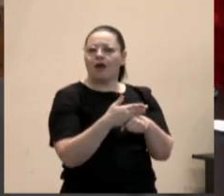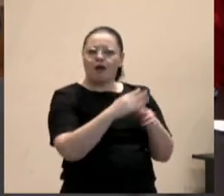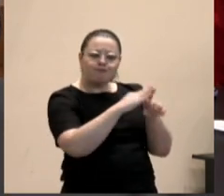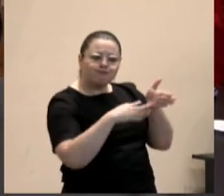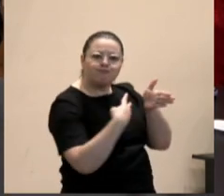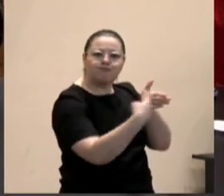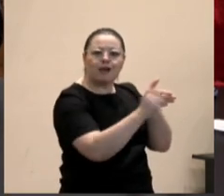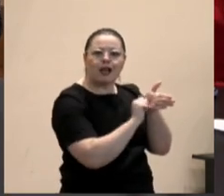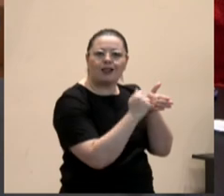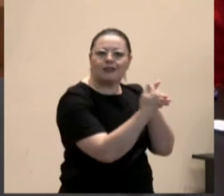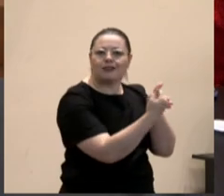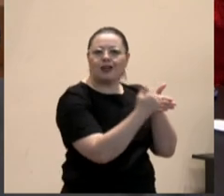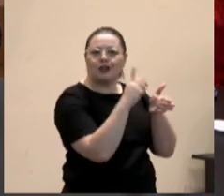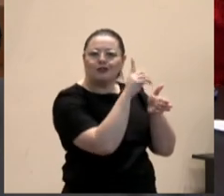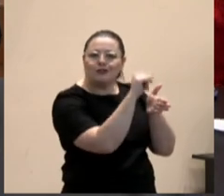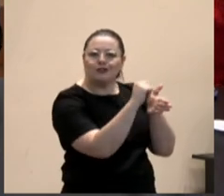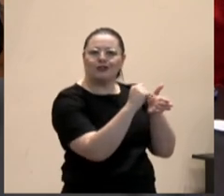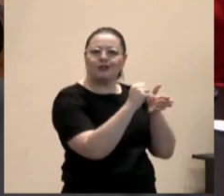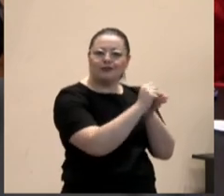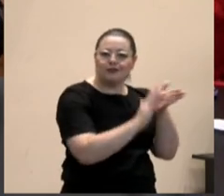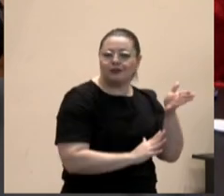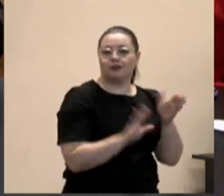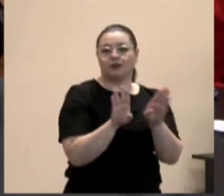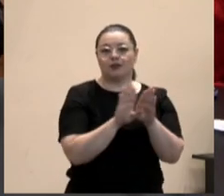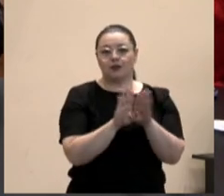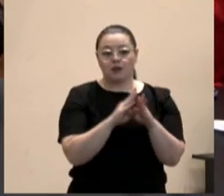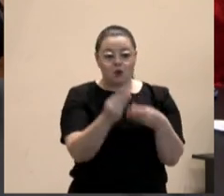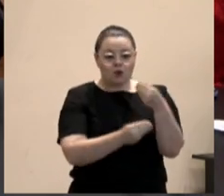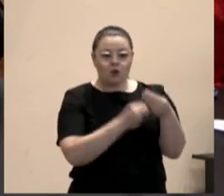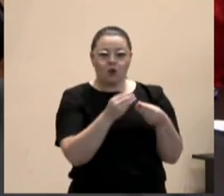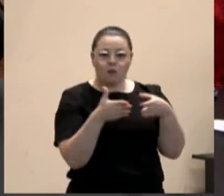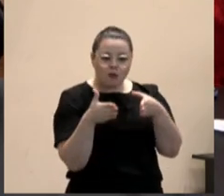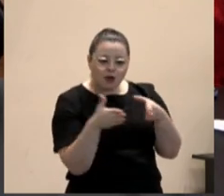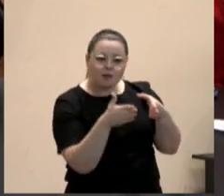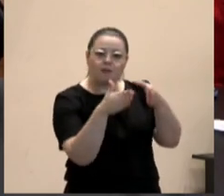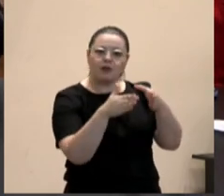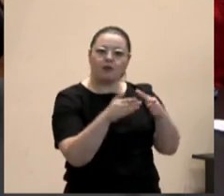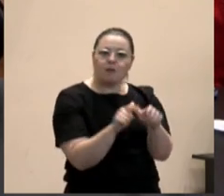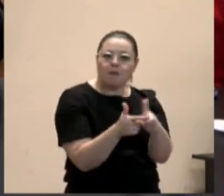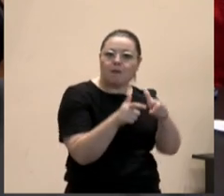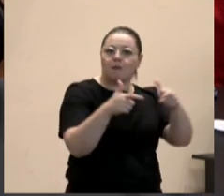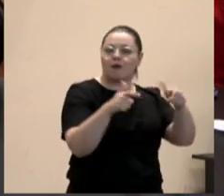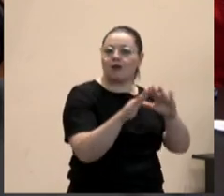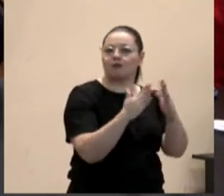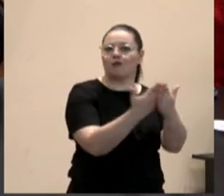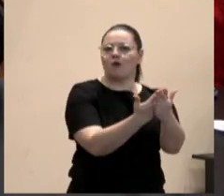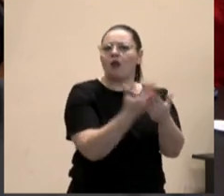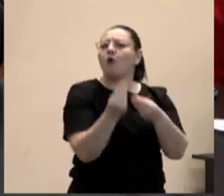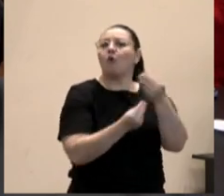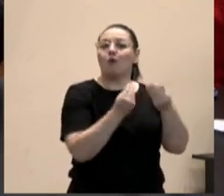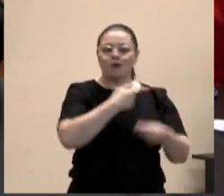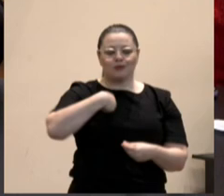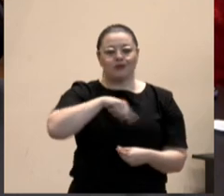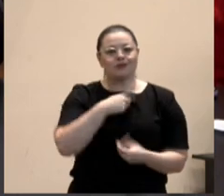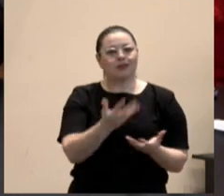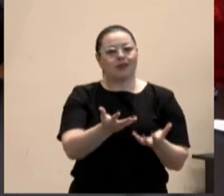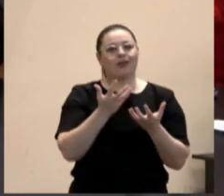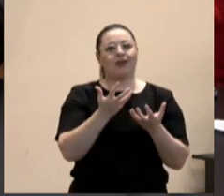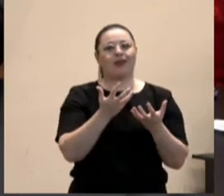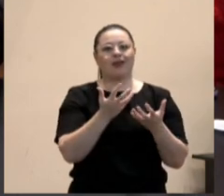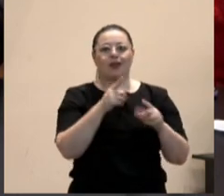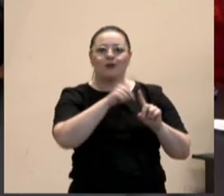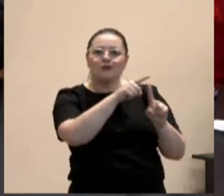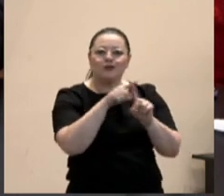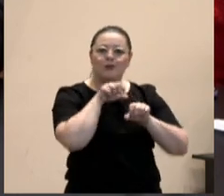de decidir os rumos e o crescimento de uma escola, de como a gente quer essa formação na escola, de qual vai ser